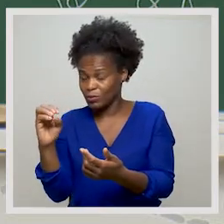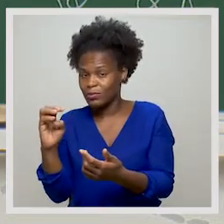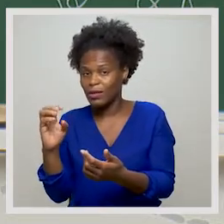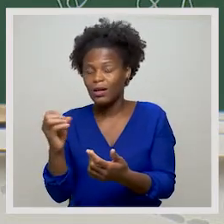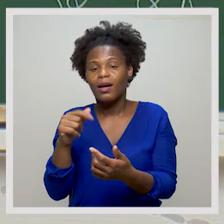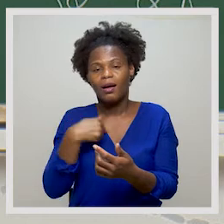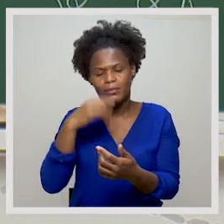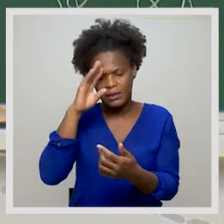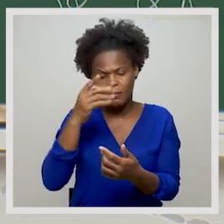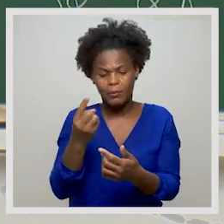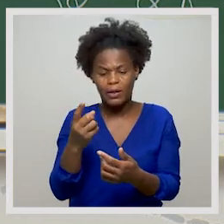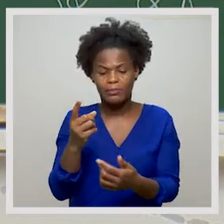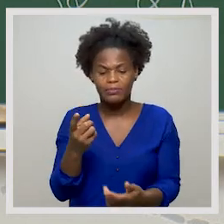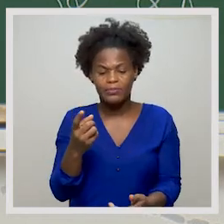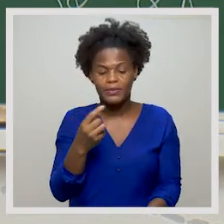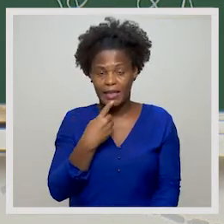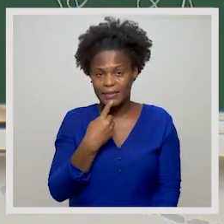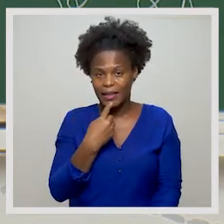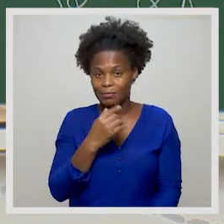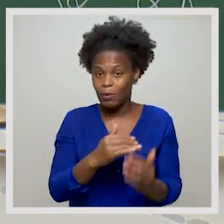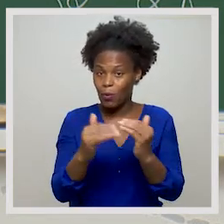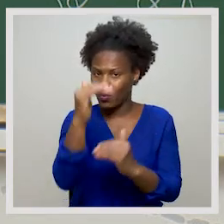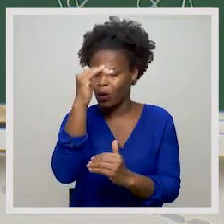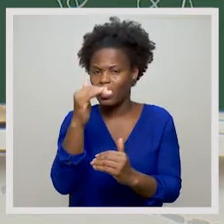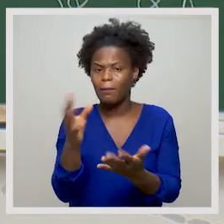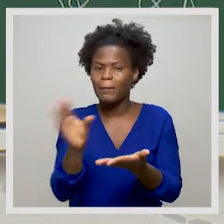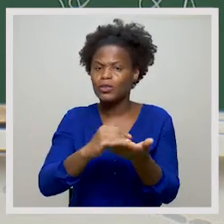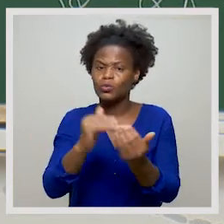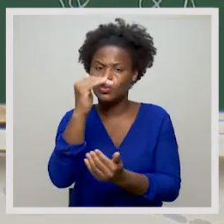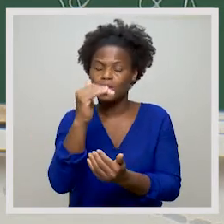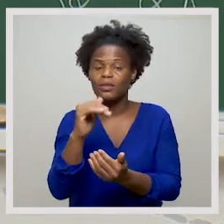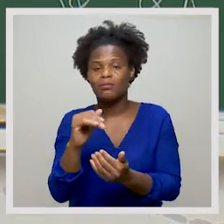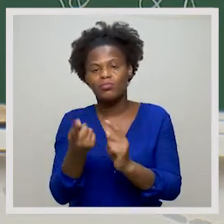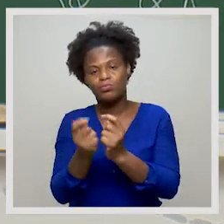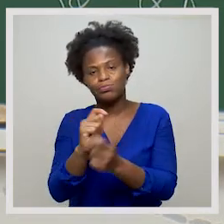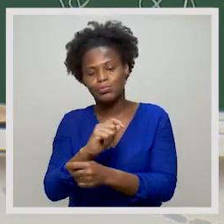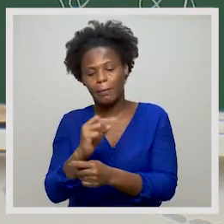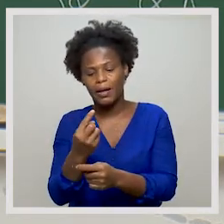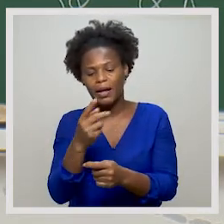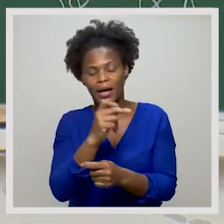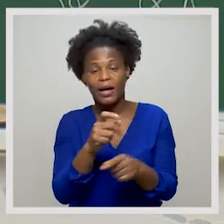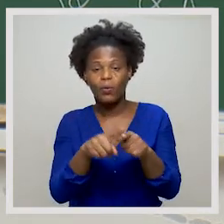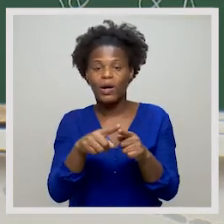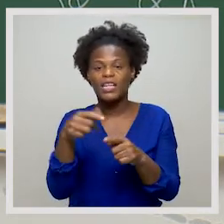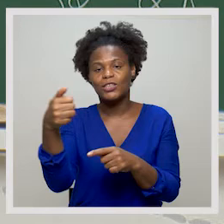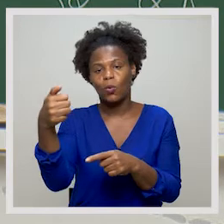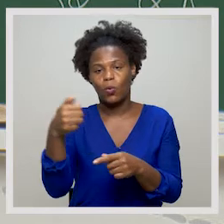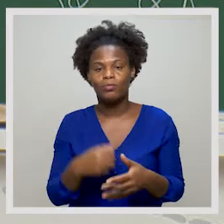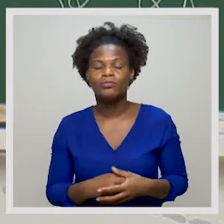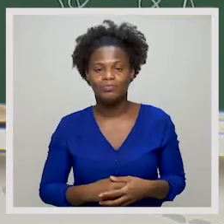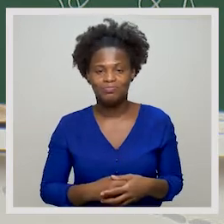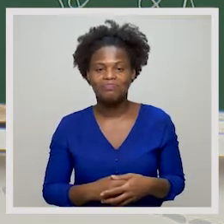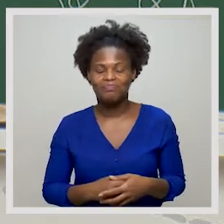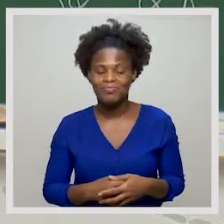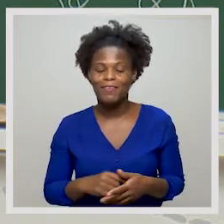4,8, sei que por excesso é aproximadamente, eu vou arredondar para A igual a